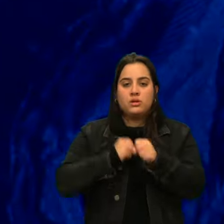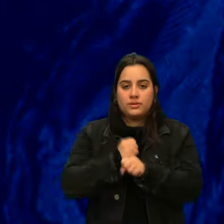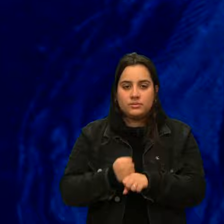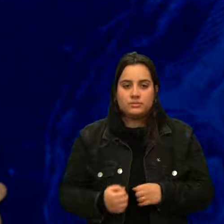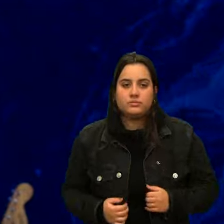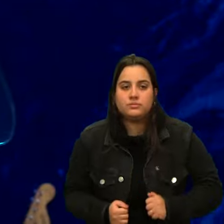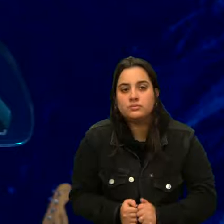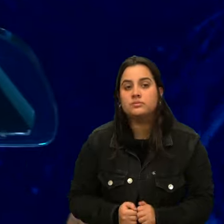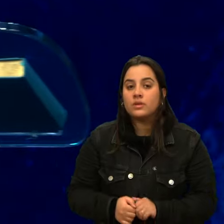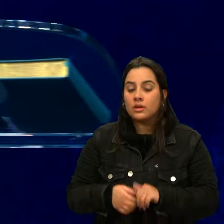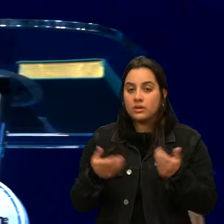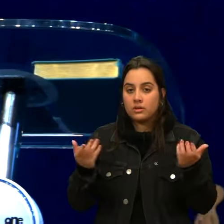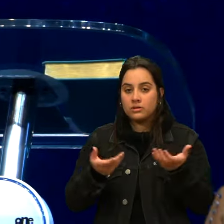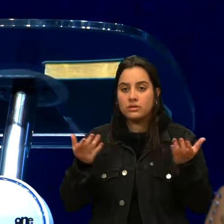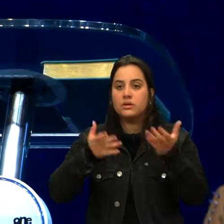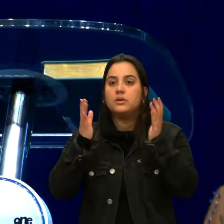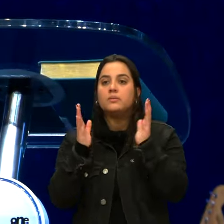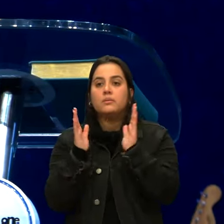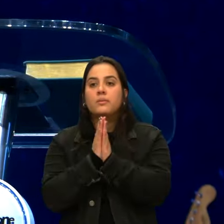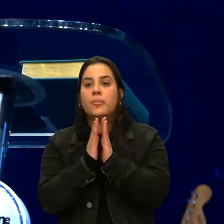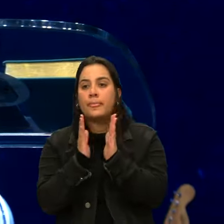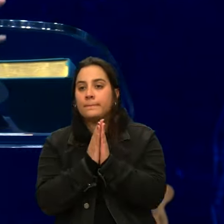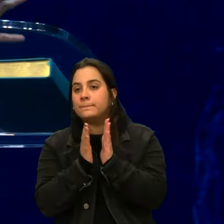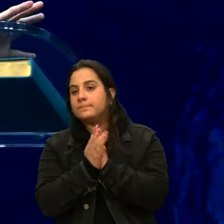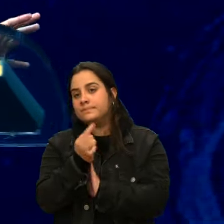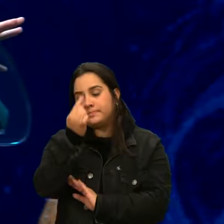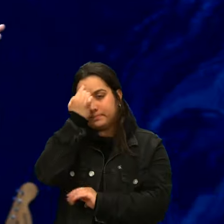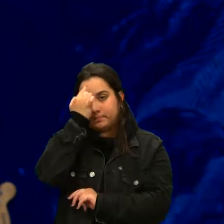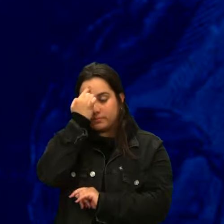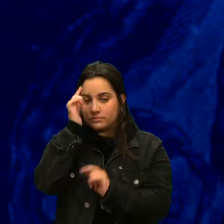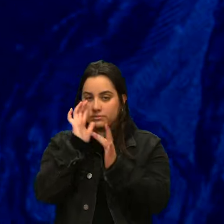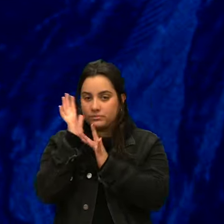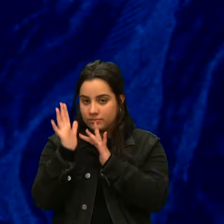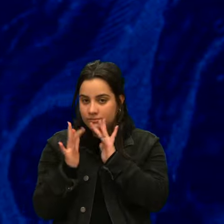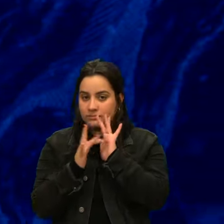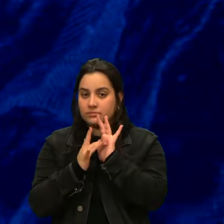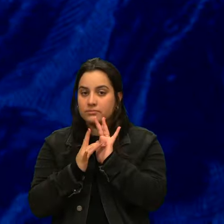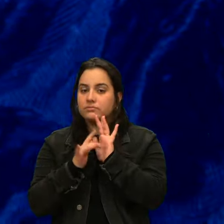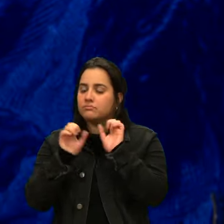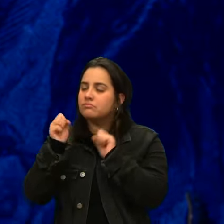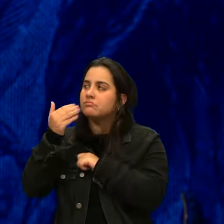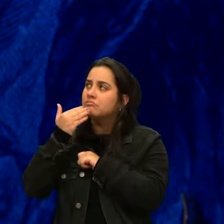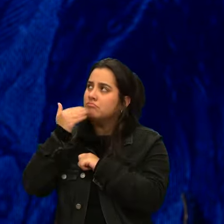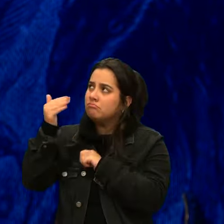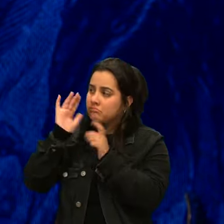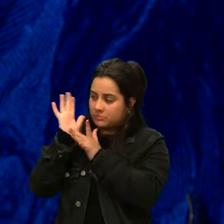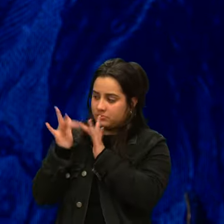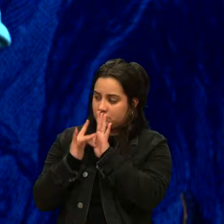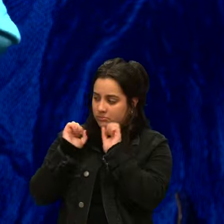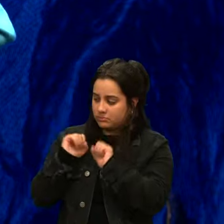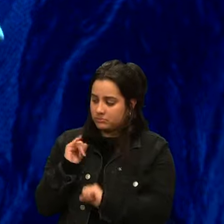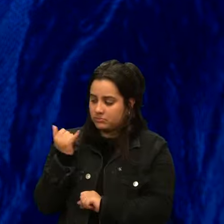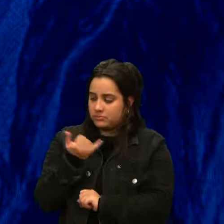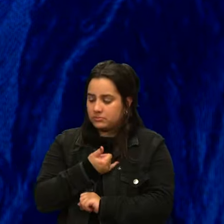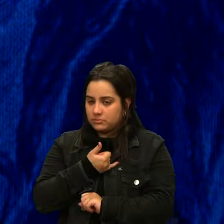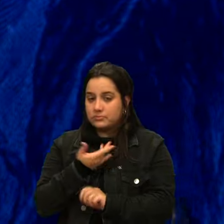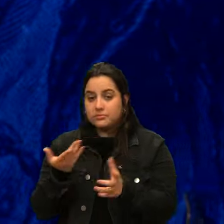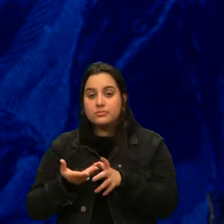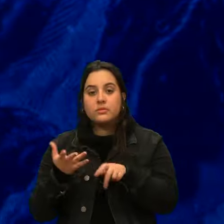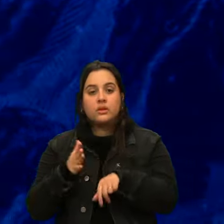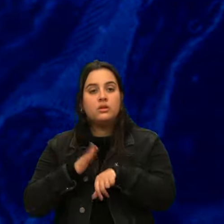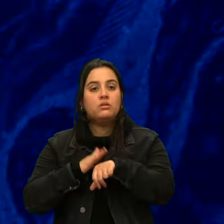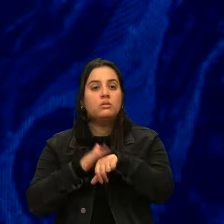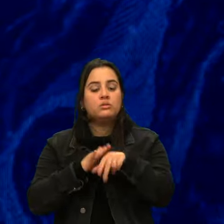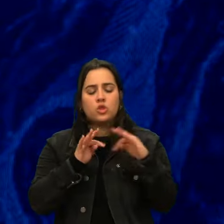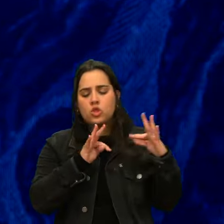olhos, baixe a sua cabeça, pensa agora em Jesus e pede para ele falar com você. para que nesse tempo realmente tudo que a gente vai